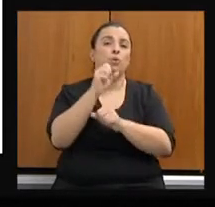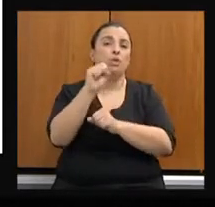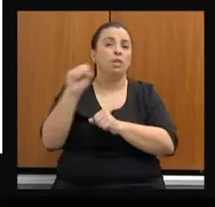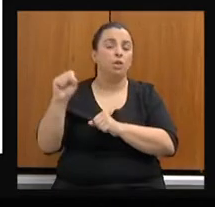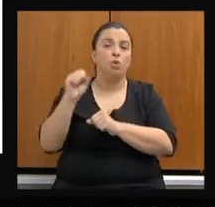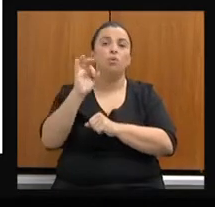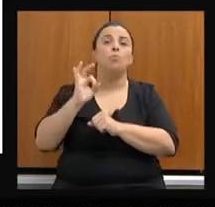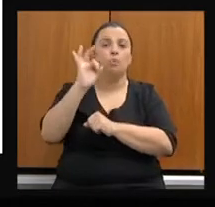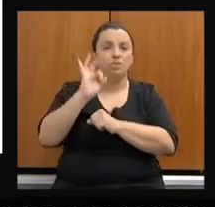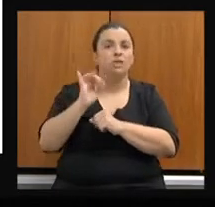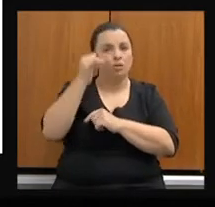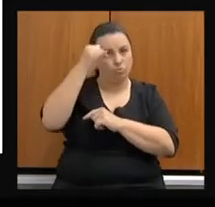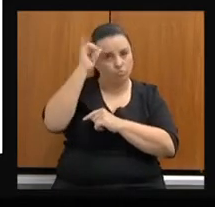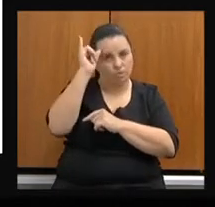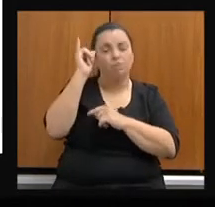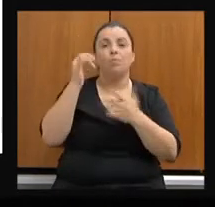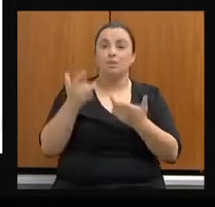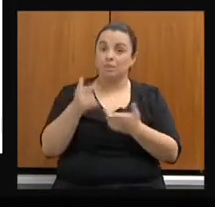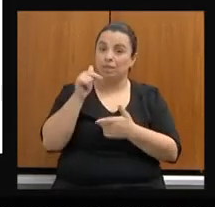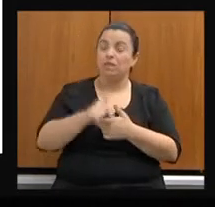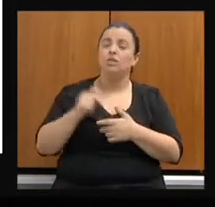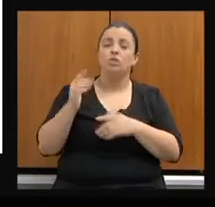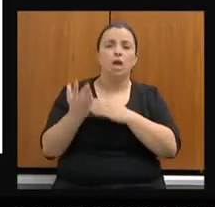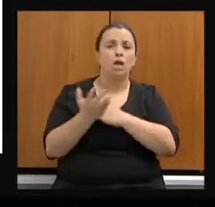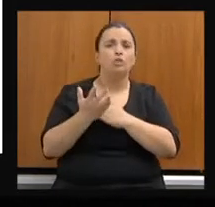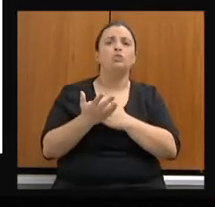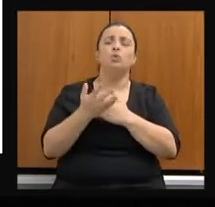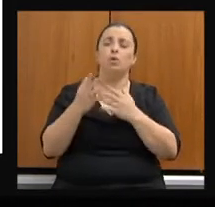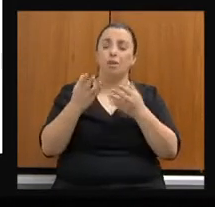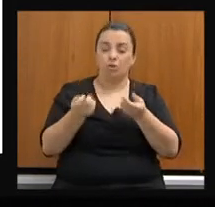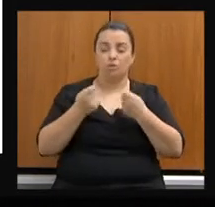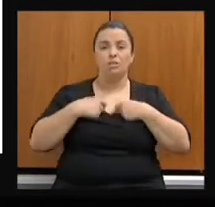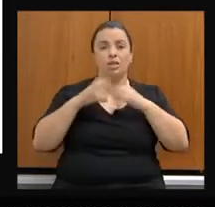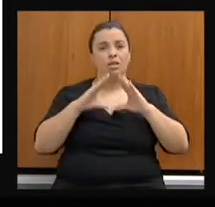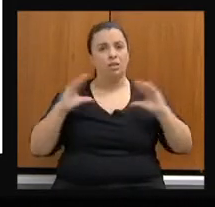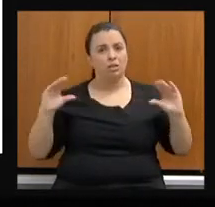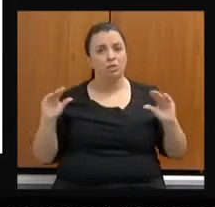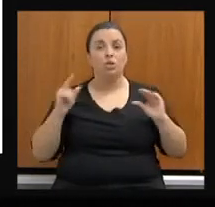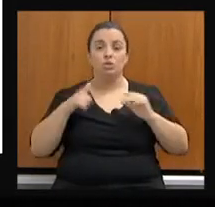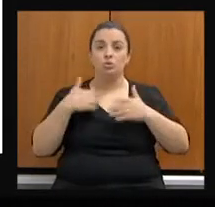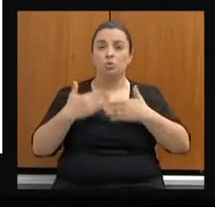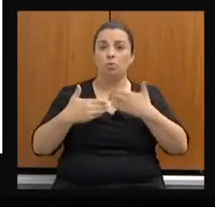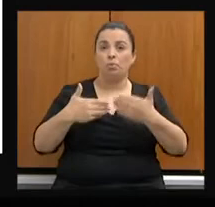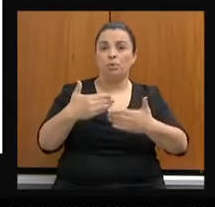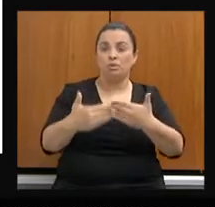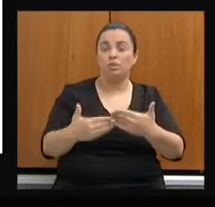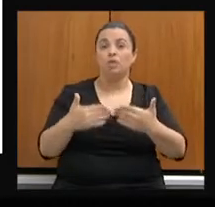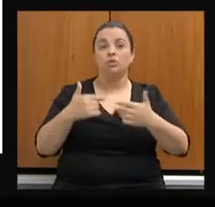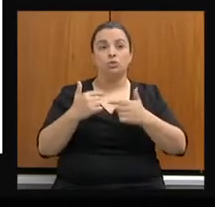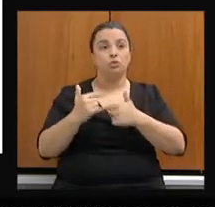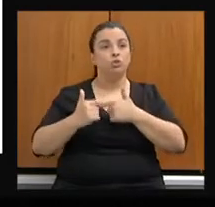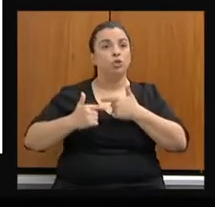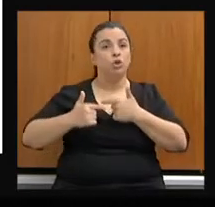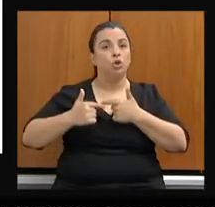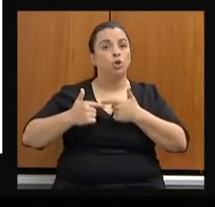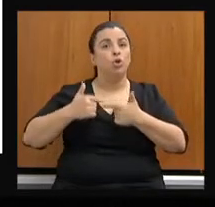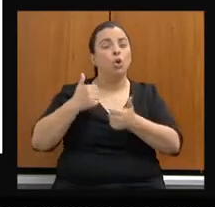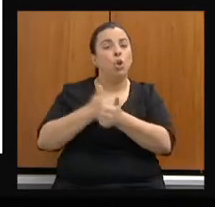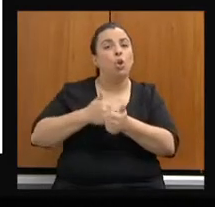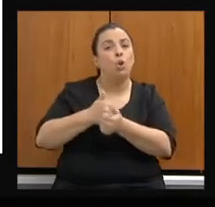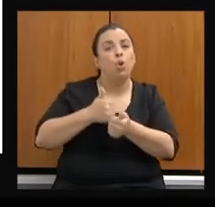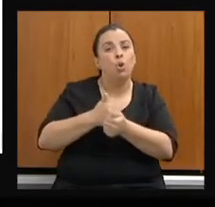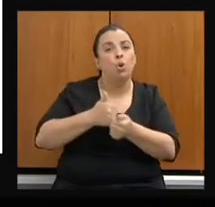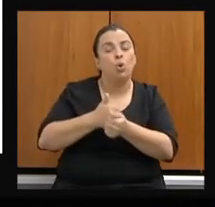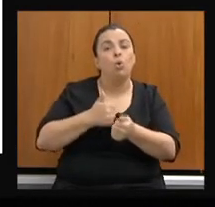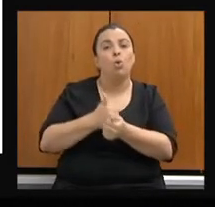número que nos ajuda muito traz muita tranquilidade principalmente no nosso processo de luta para retirar a vacina